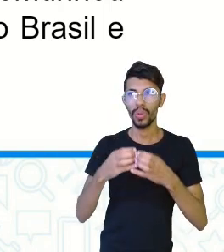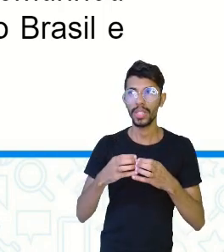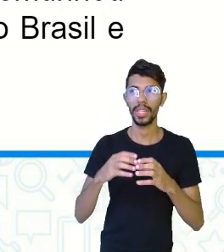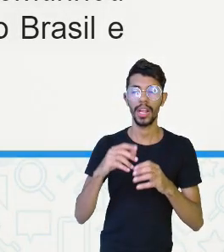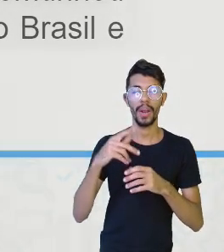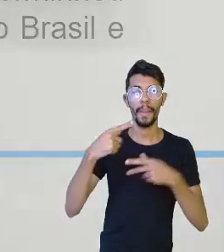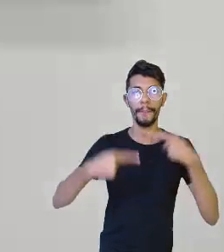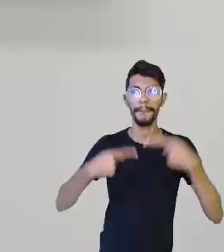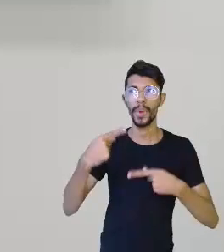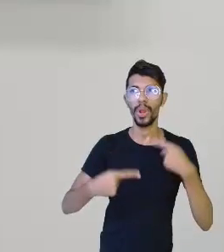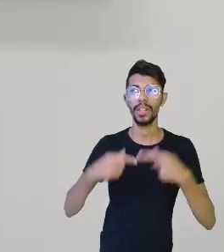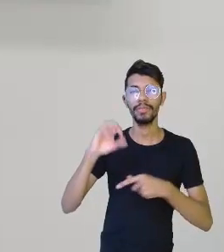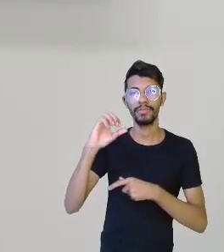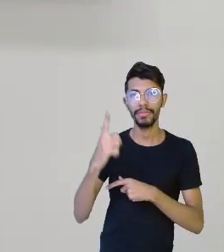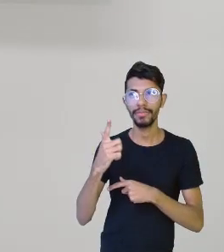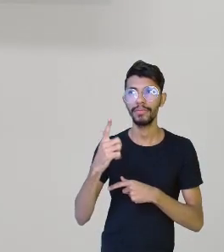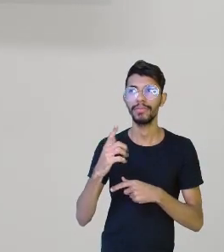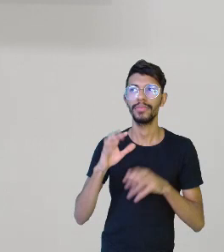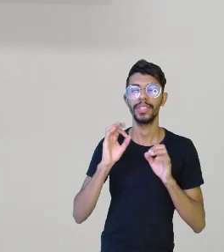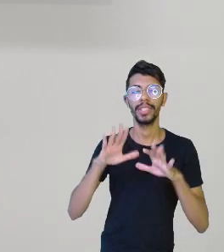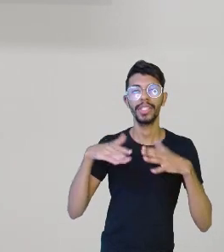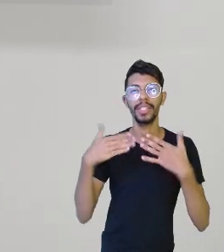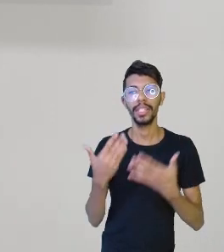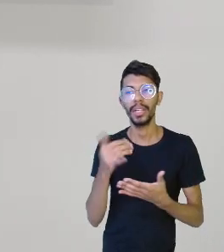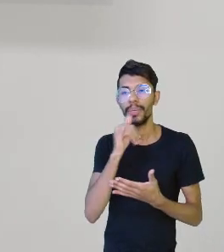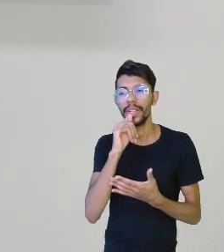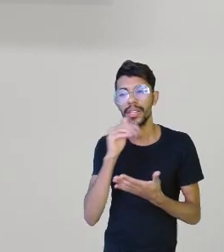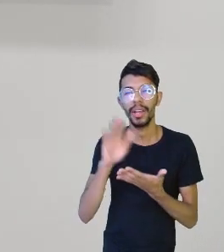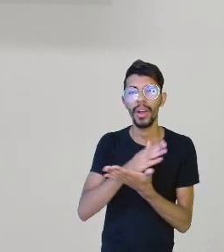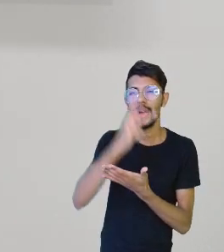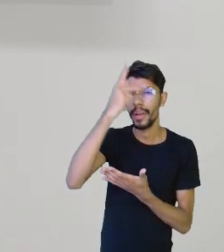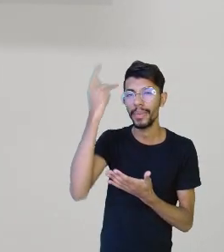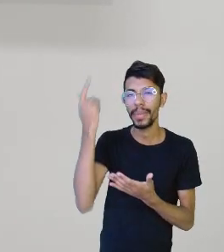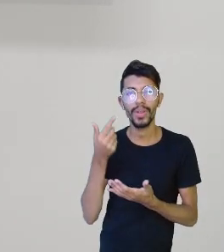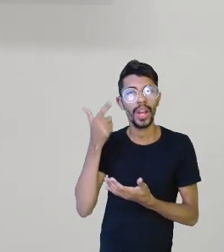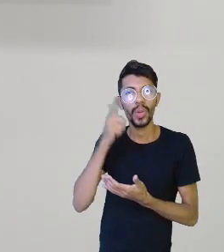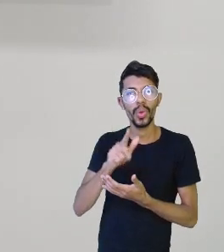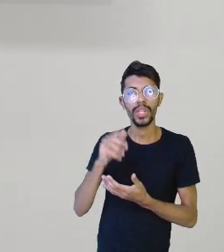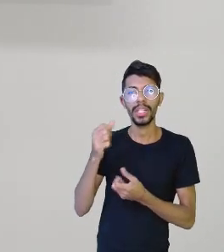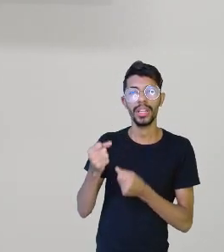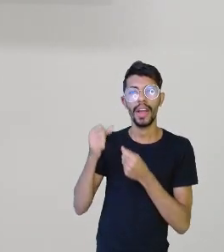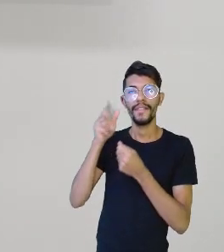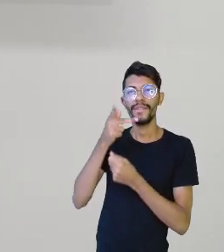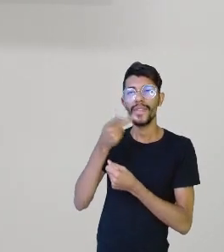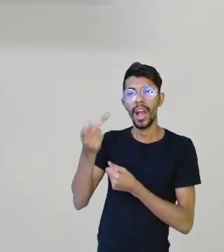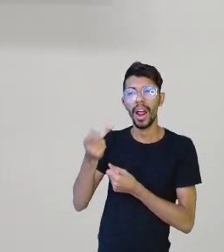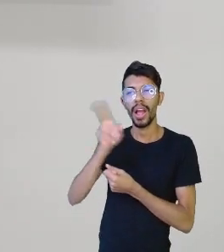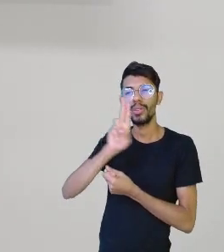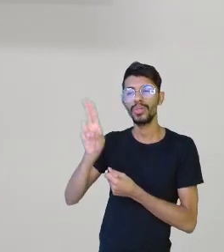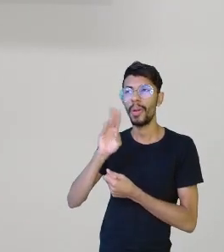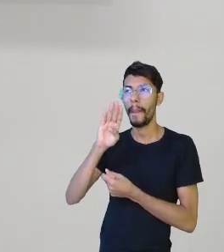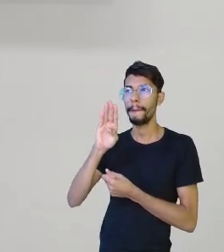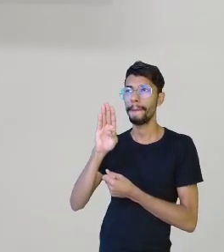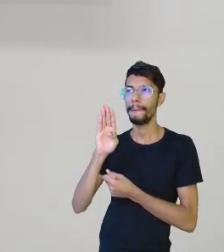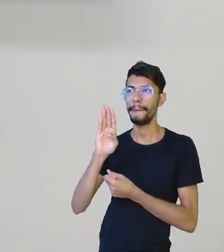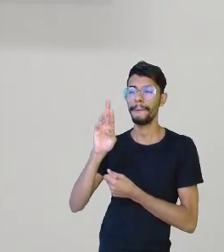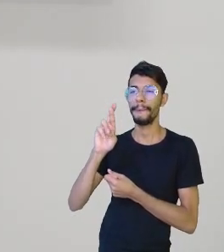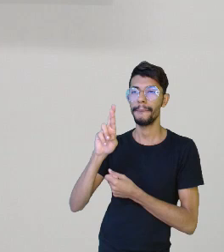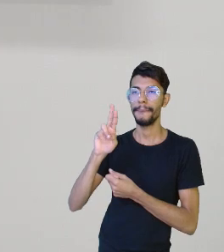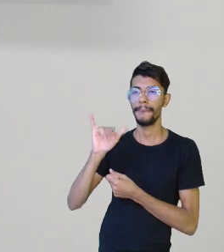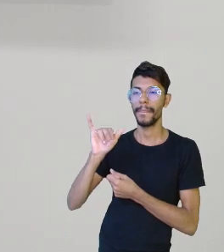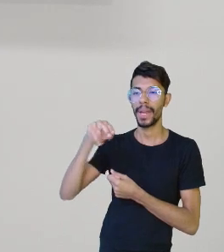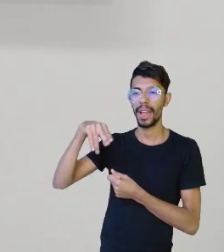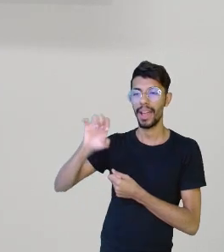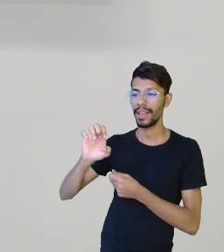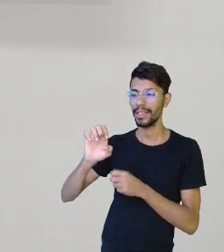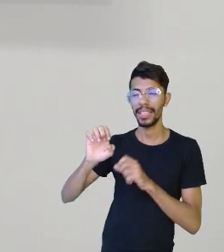Bruyne, eles falavam Brum. Então, daí o nome do Forte do Brum até hoje, né, que ele ficou